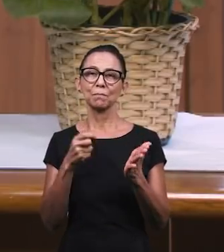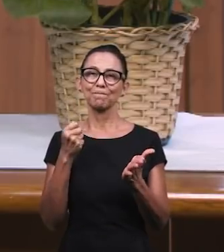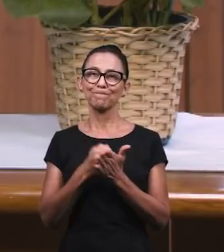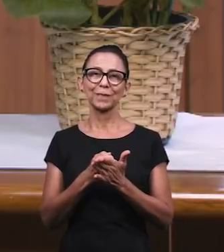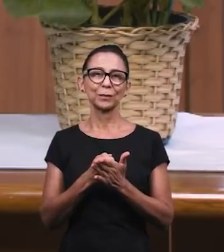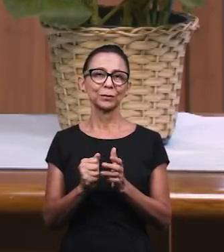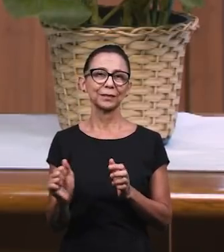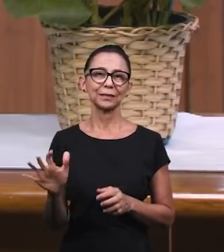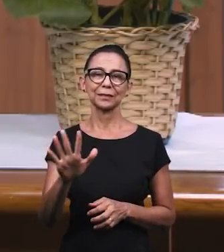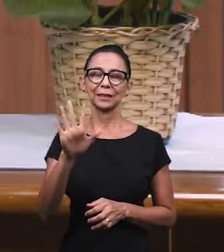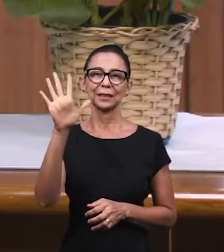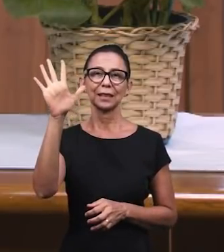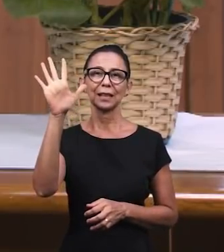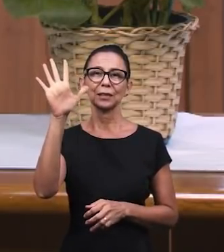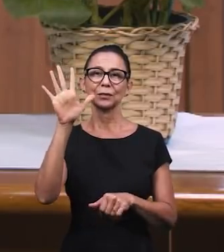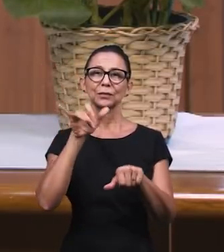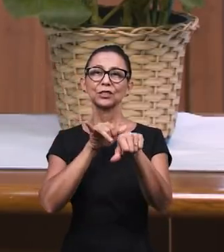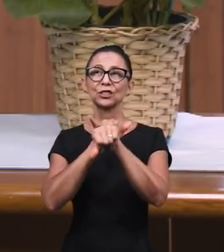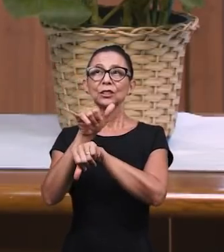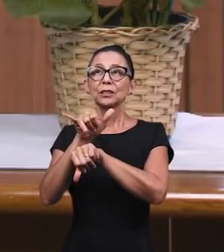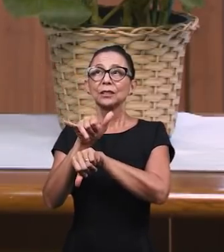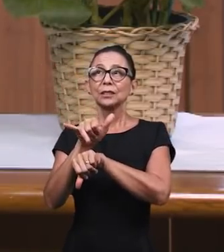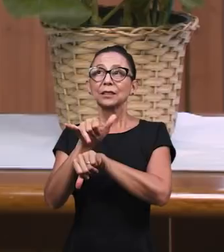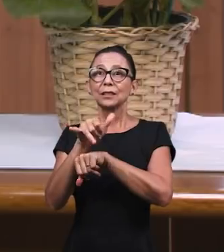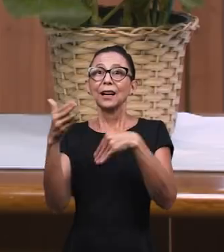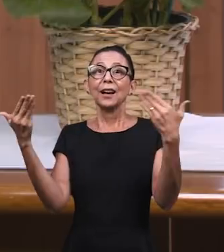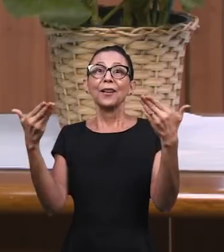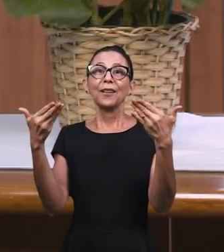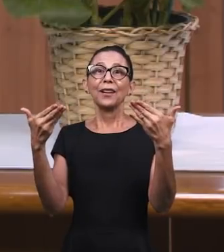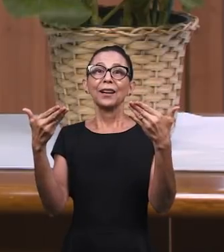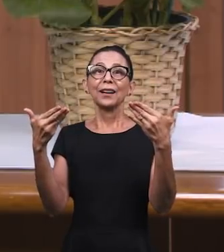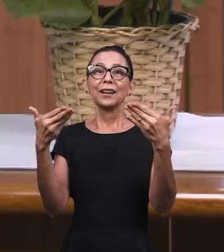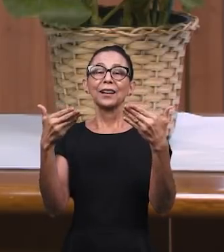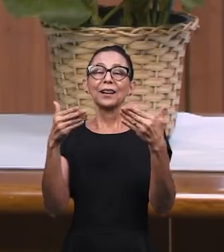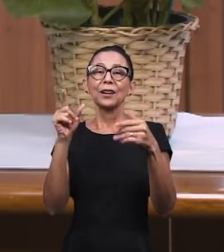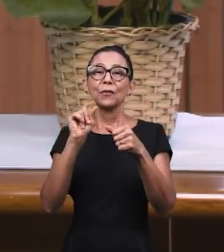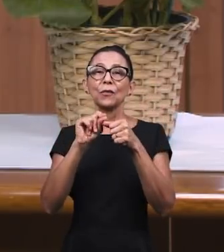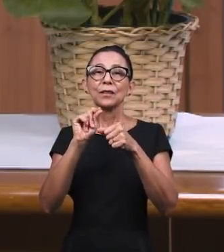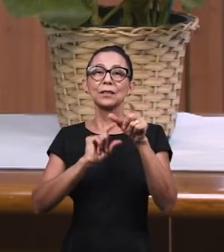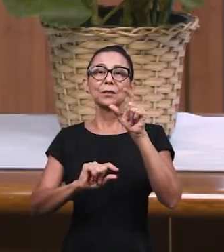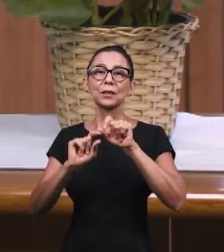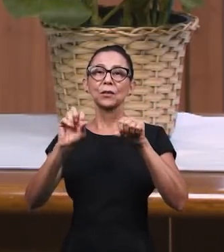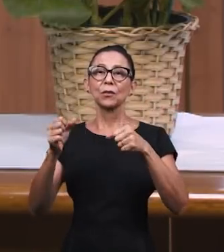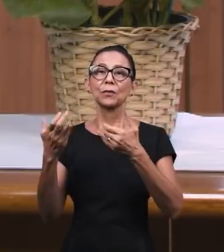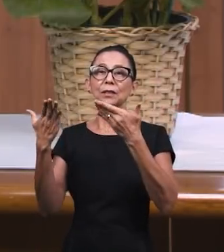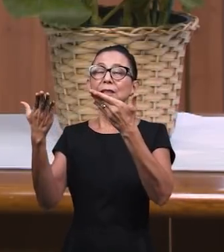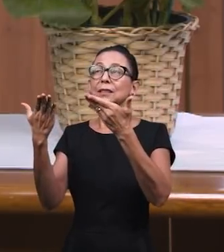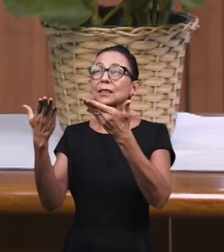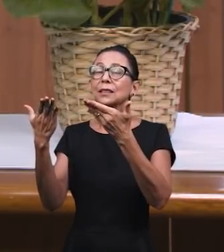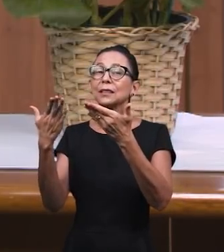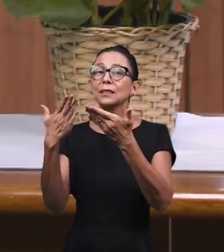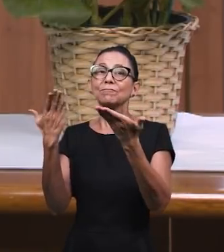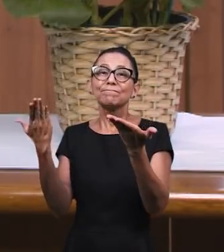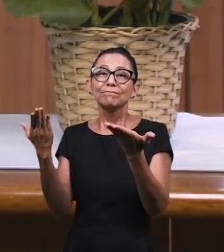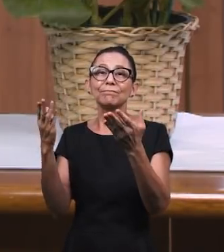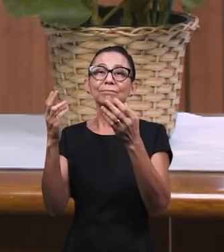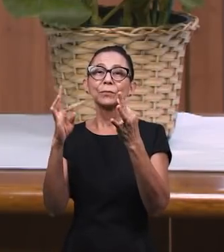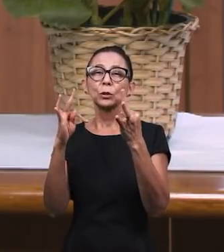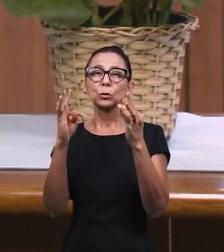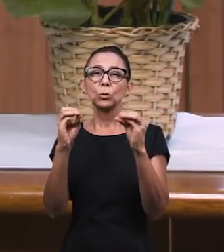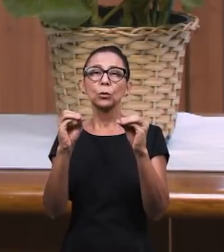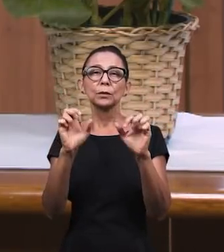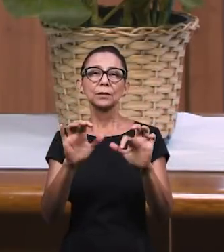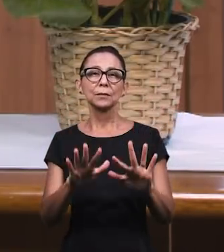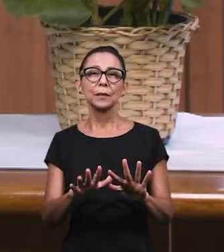remidor, pagou a nossa dívida. Que darei eu ao Senhor por todos os benefícios que me tem feito?